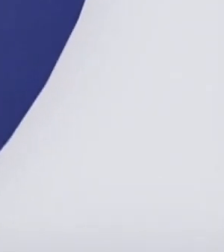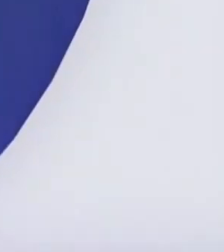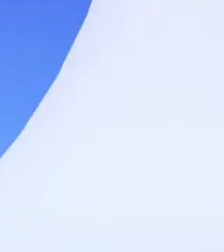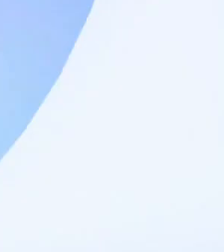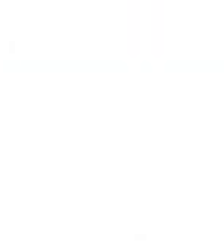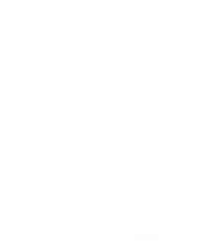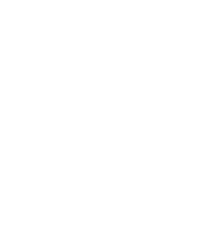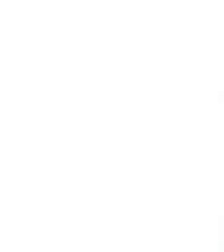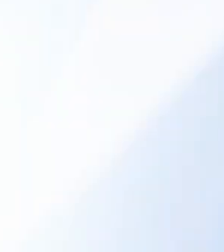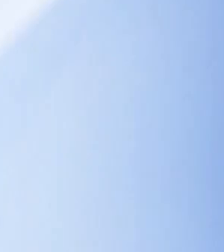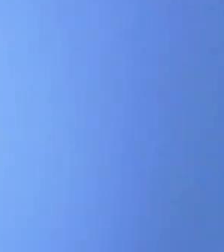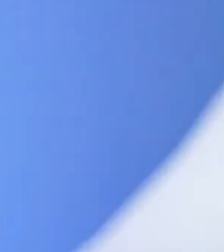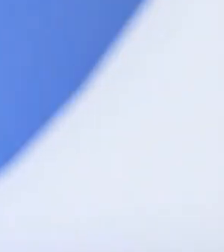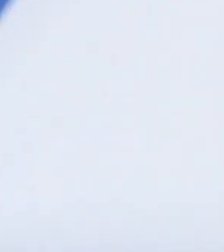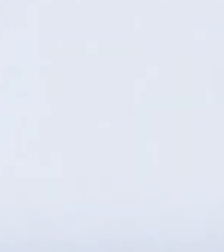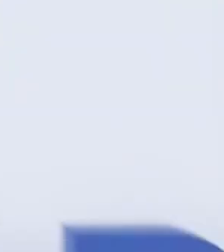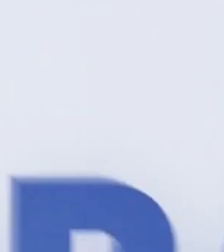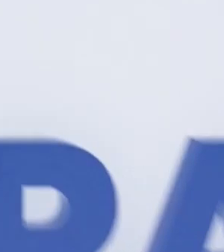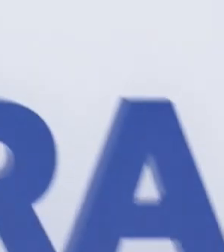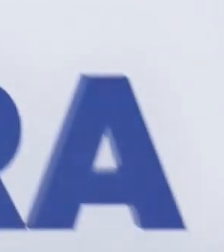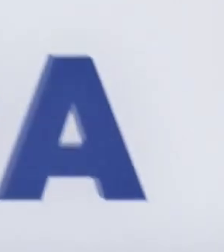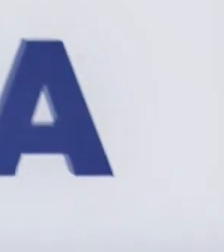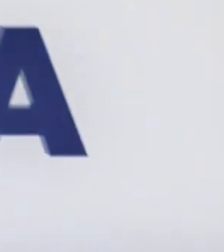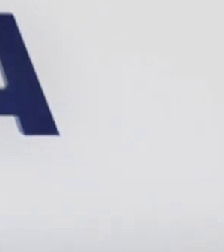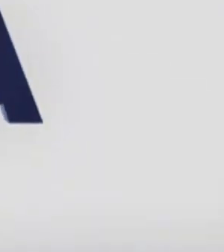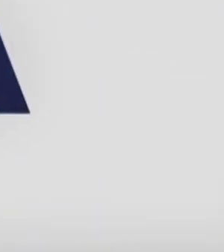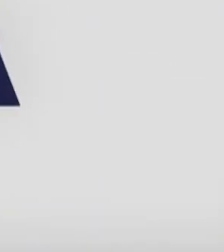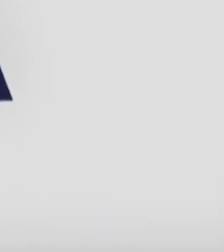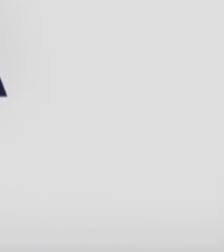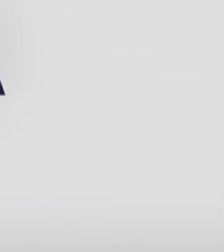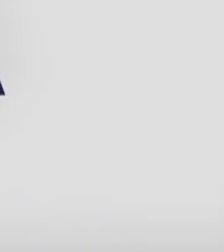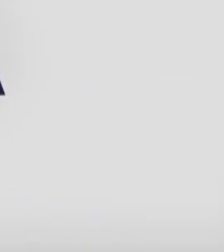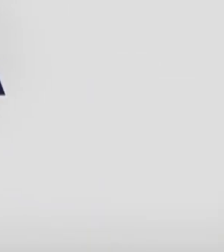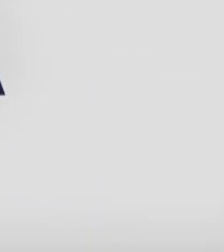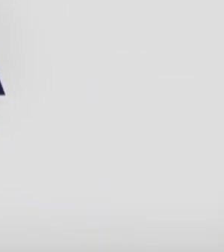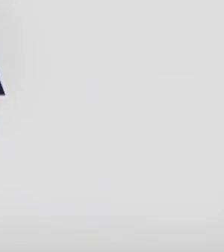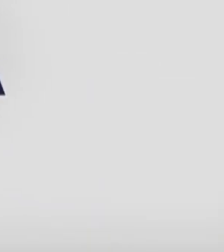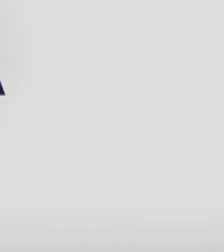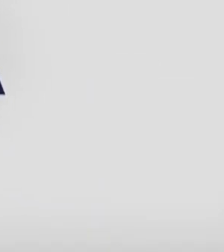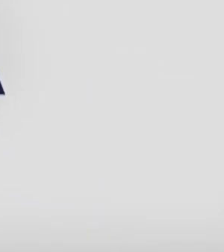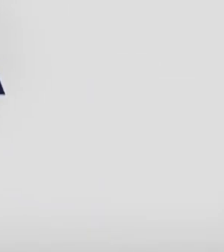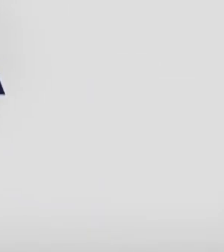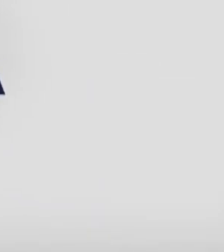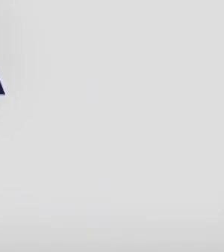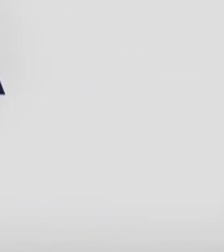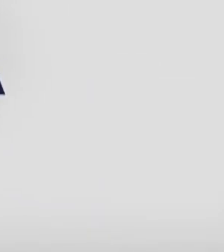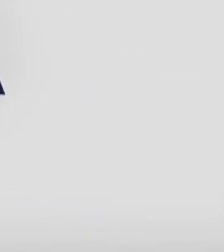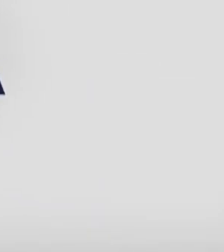TV Câmara, Campinas.